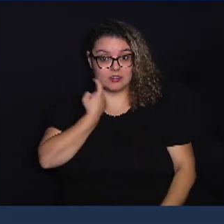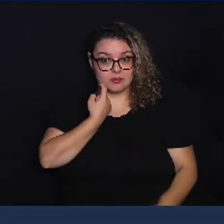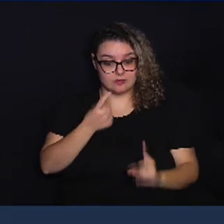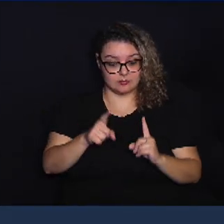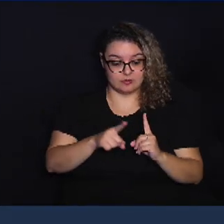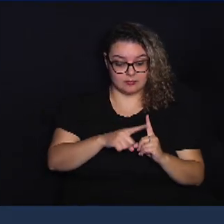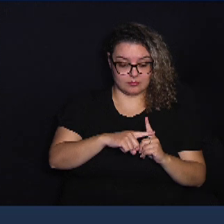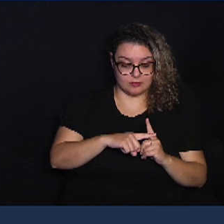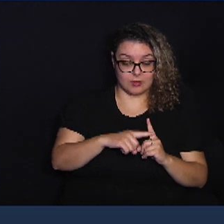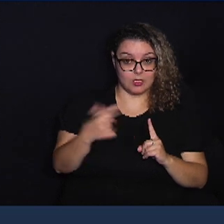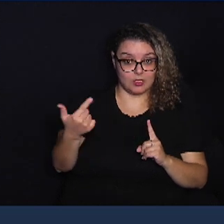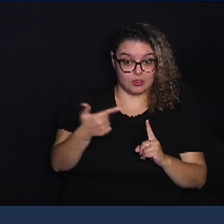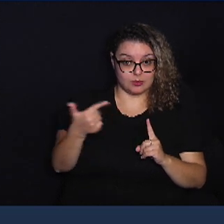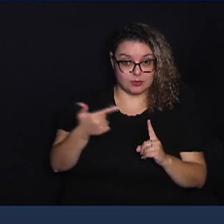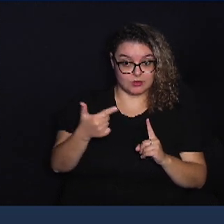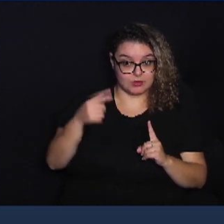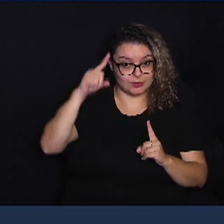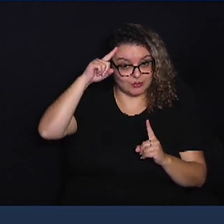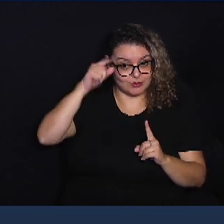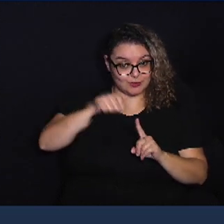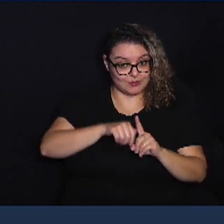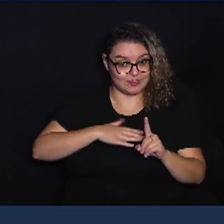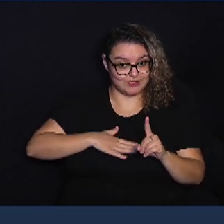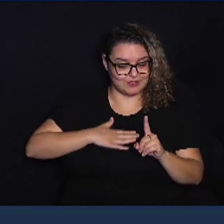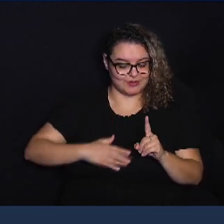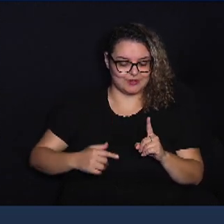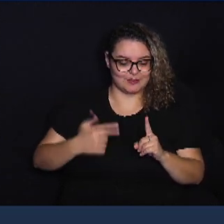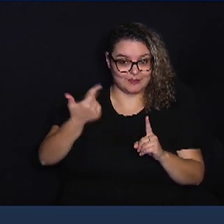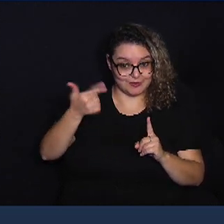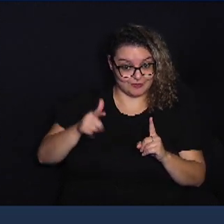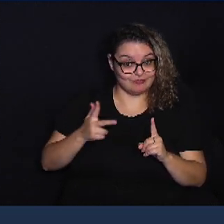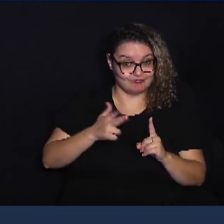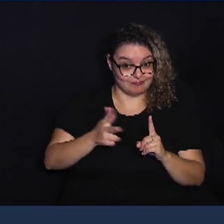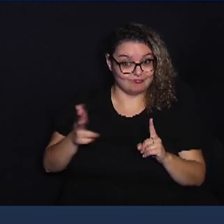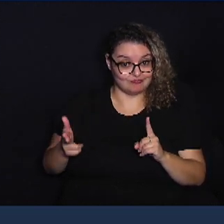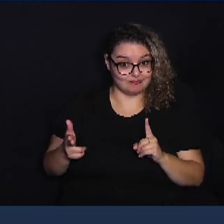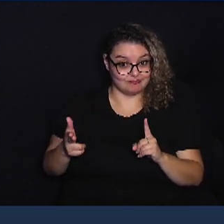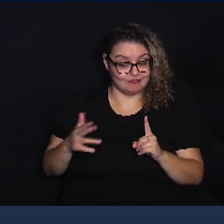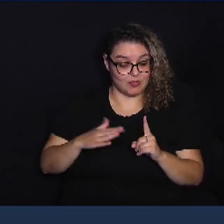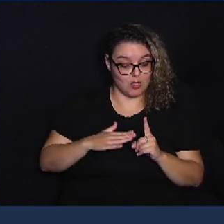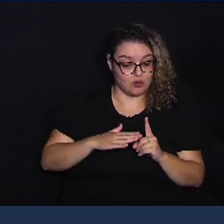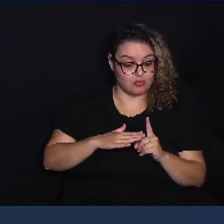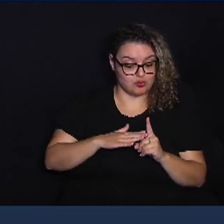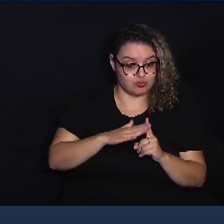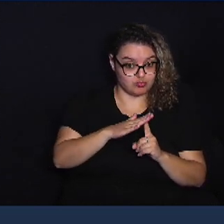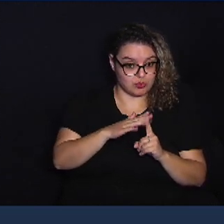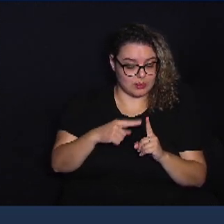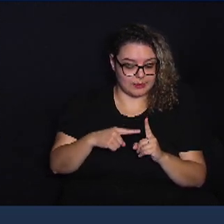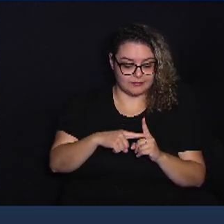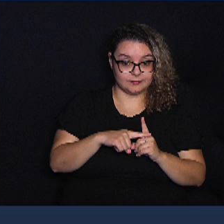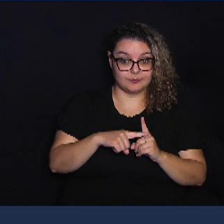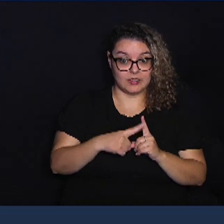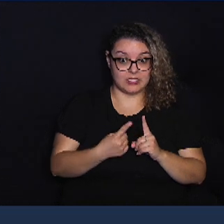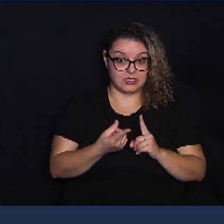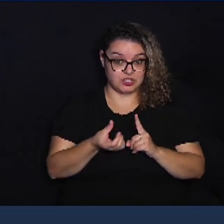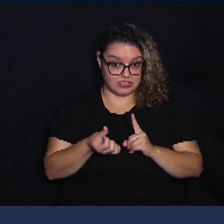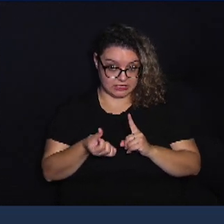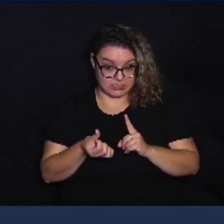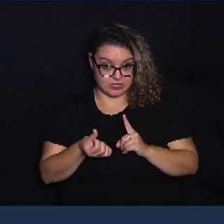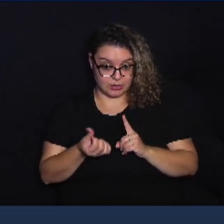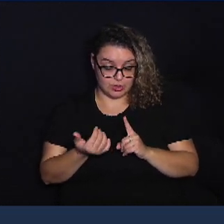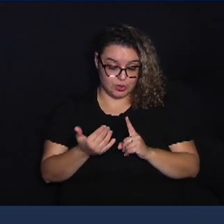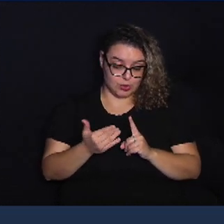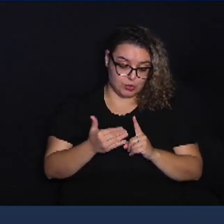o segundo dia do mês de agosto e segue esta tendência de uma leve elevação, com mínima de 16 graus.